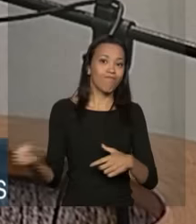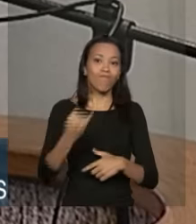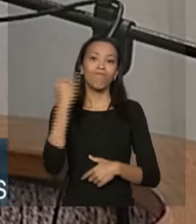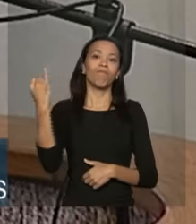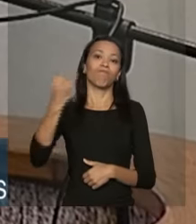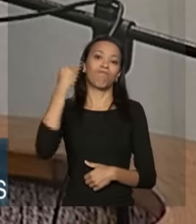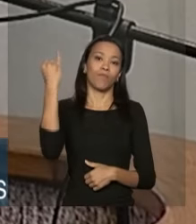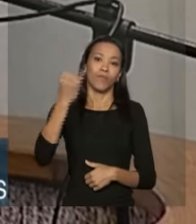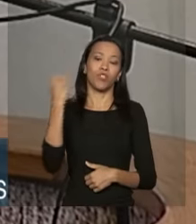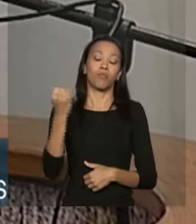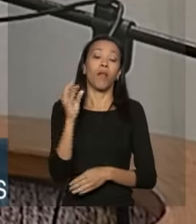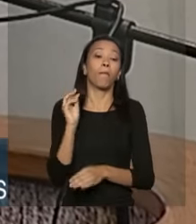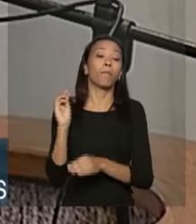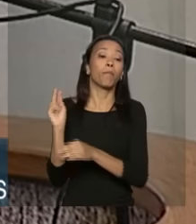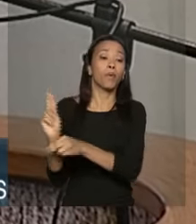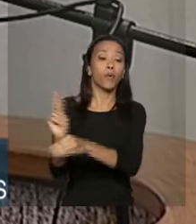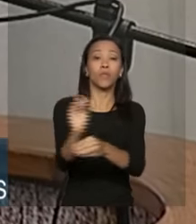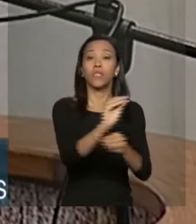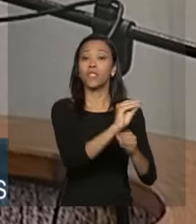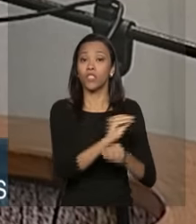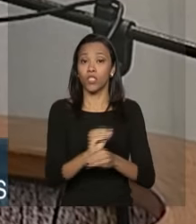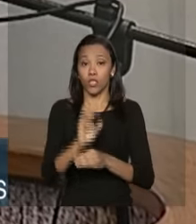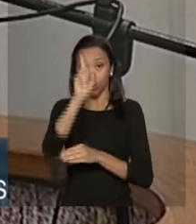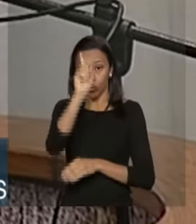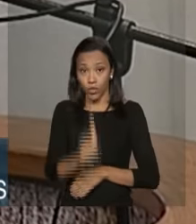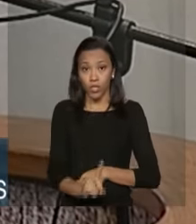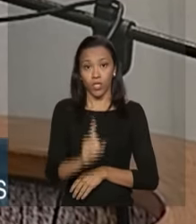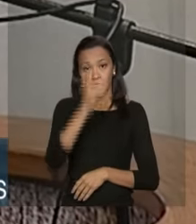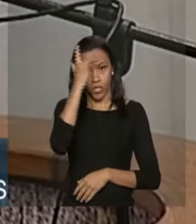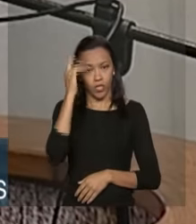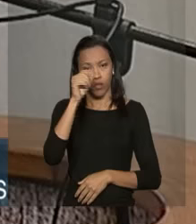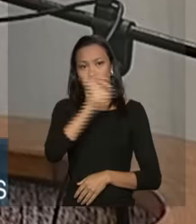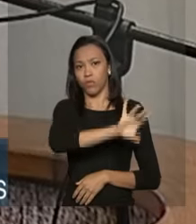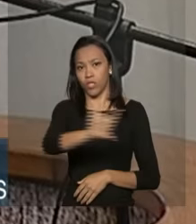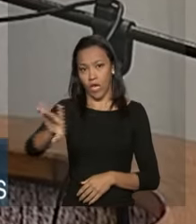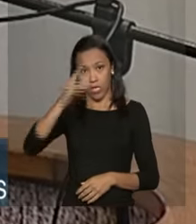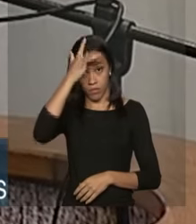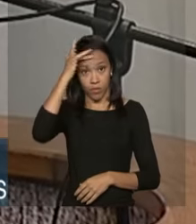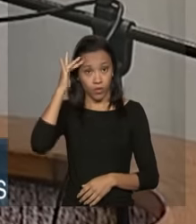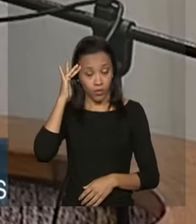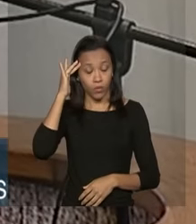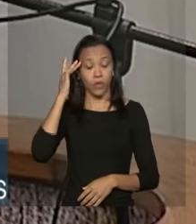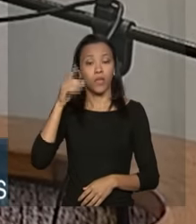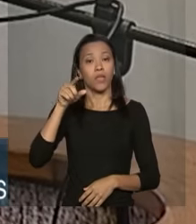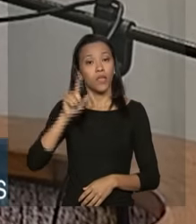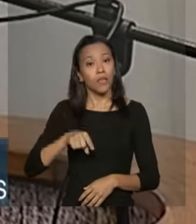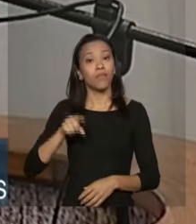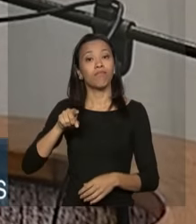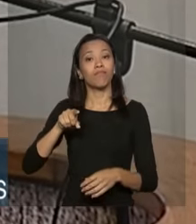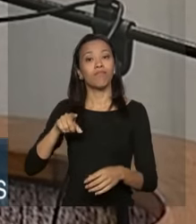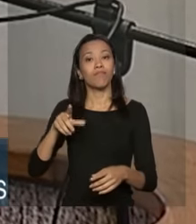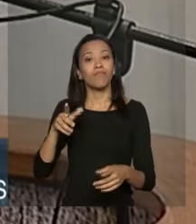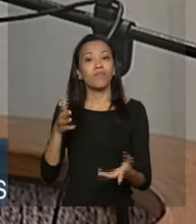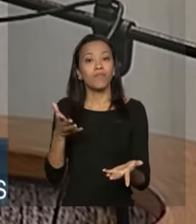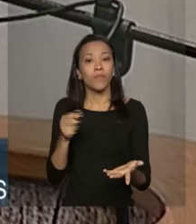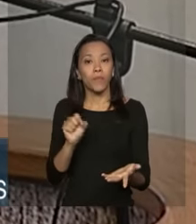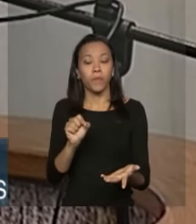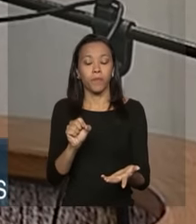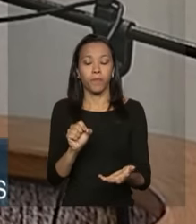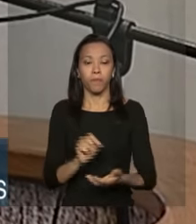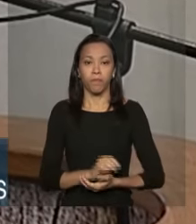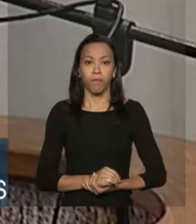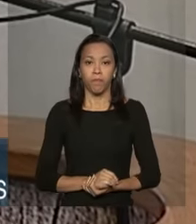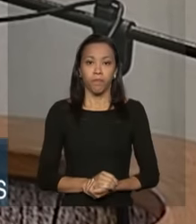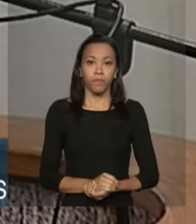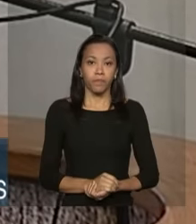Direitos Humanos das vítimas que devem fazer parte do processo penal precisamente sobre essa condição